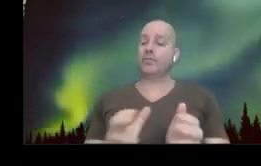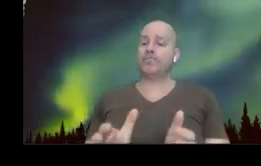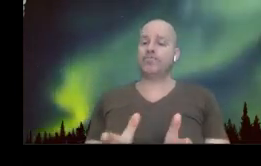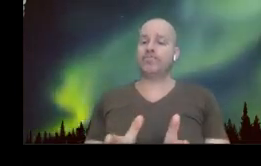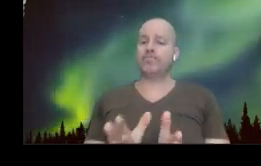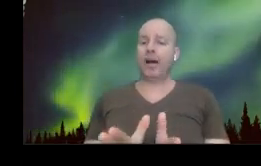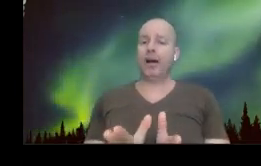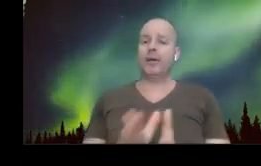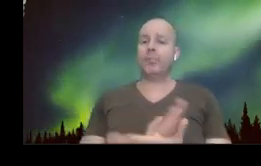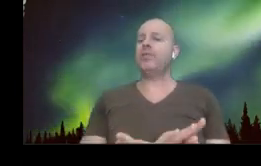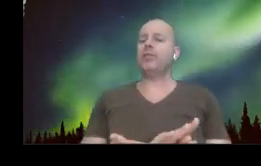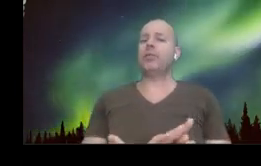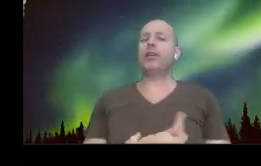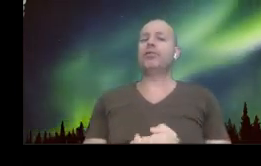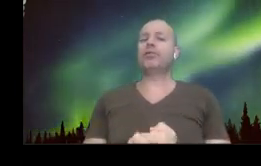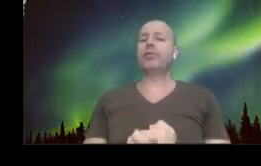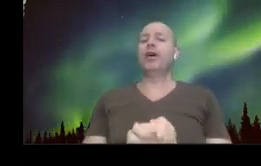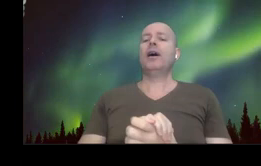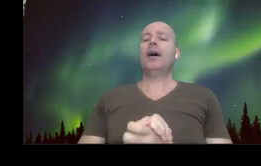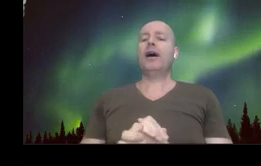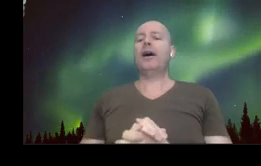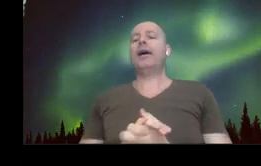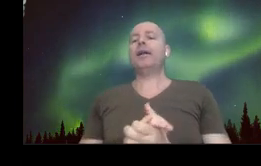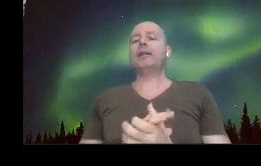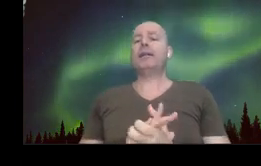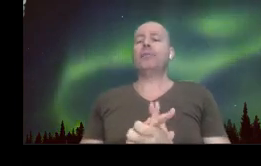entende? Tá? Pensem sobre isso.